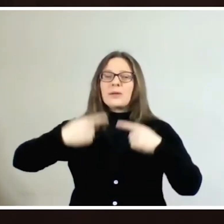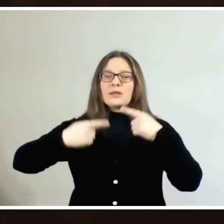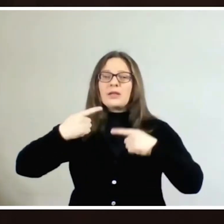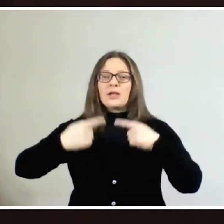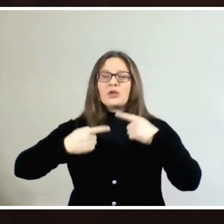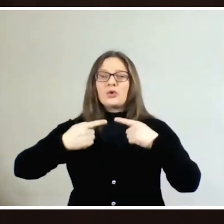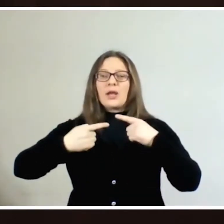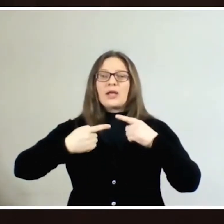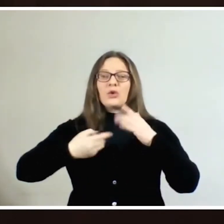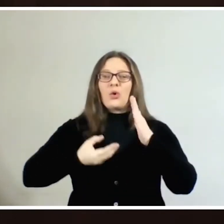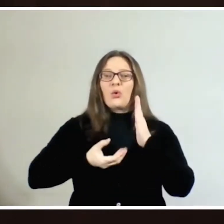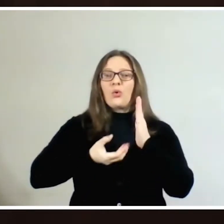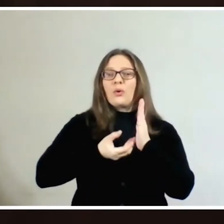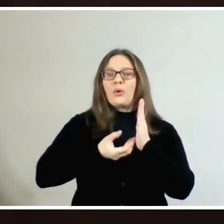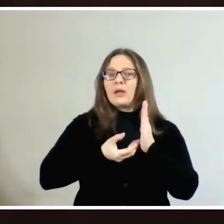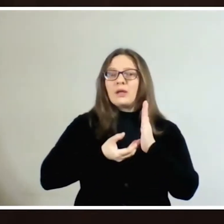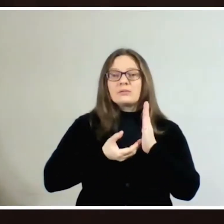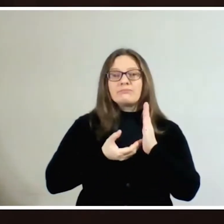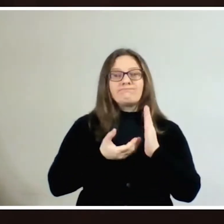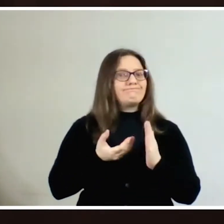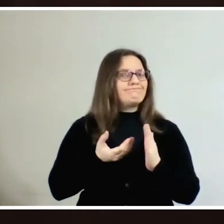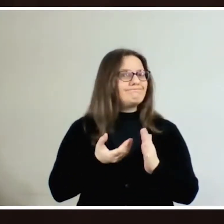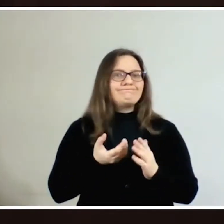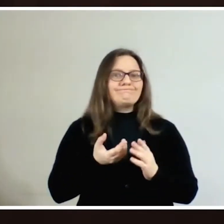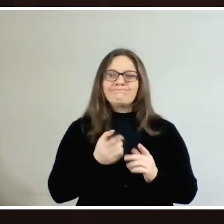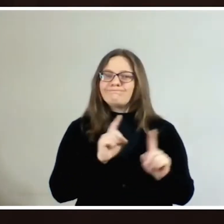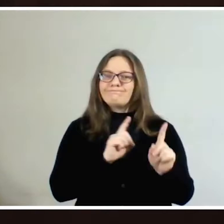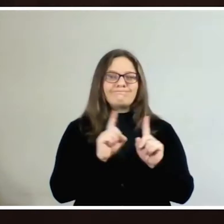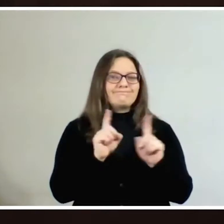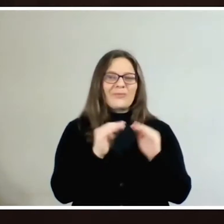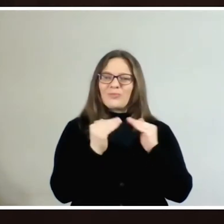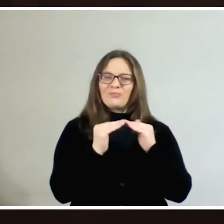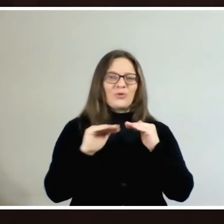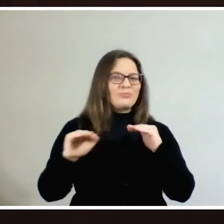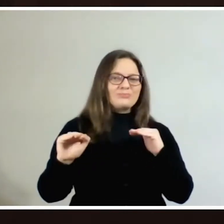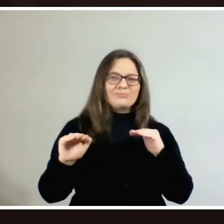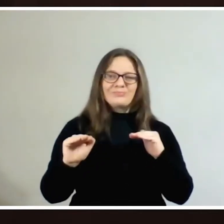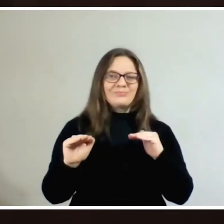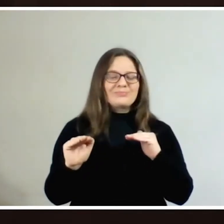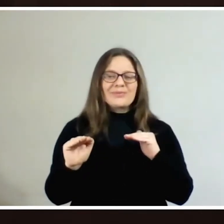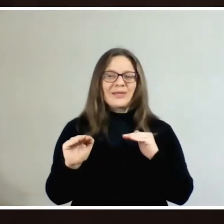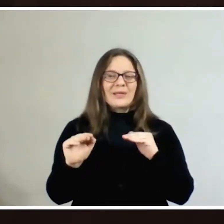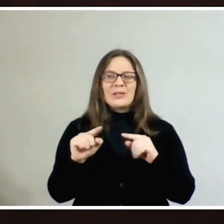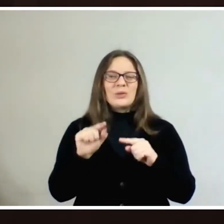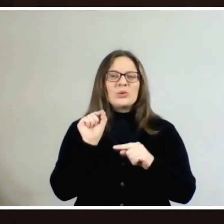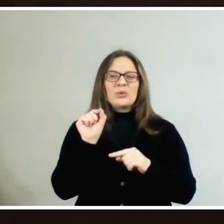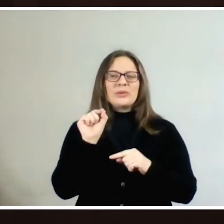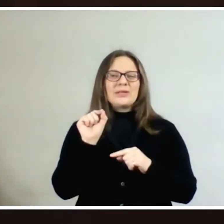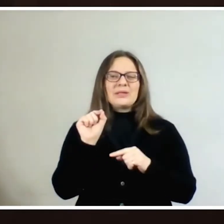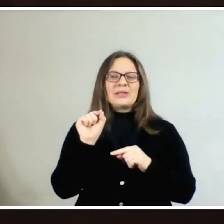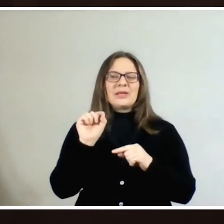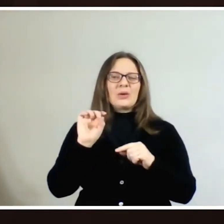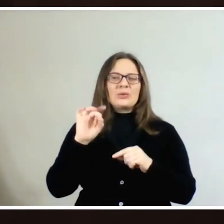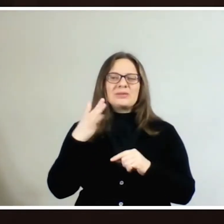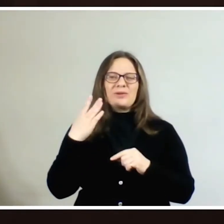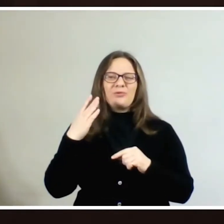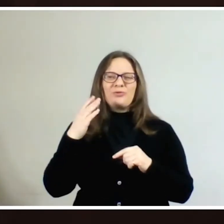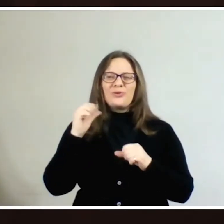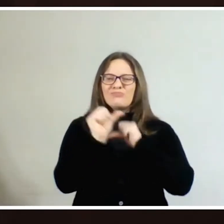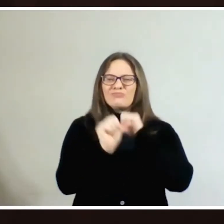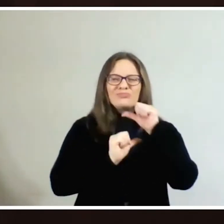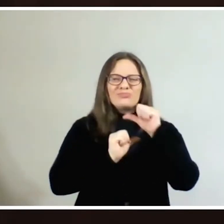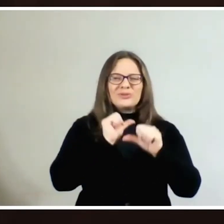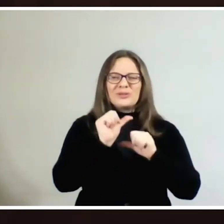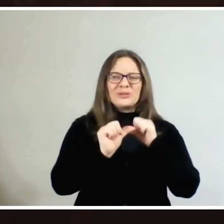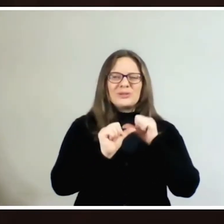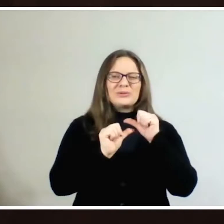tem nada que ver, certo? Então, isso foi deformando e muitas outras coisas, né, foram acontecendo, que eu vou tentar